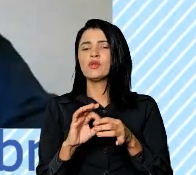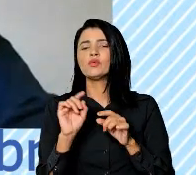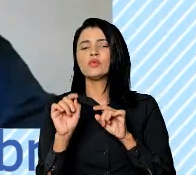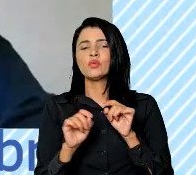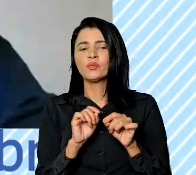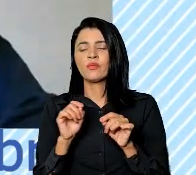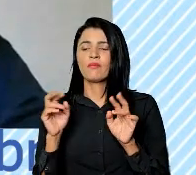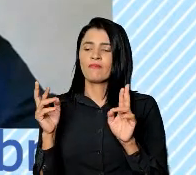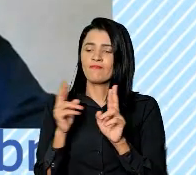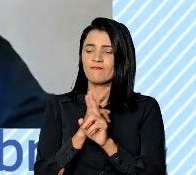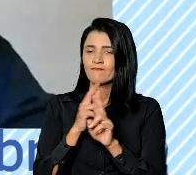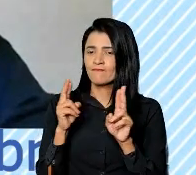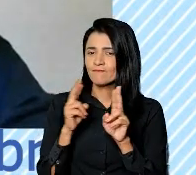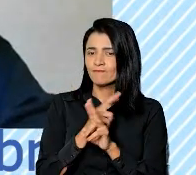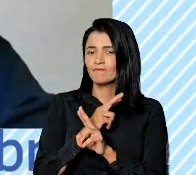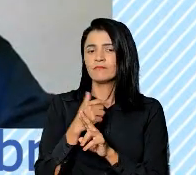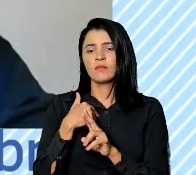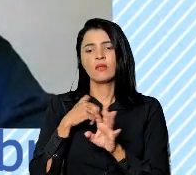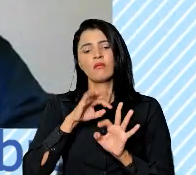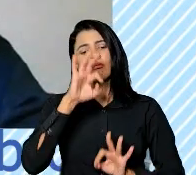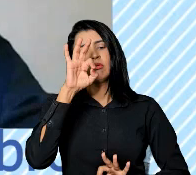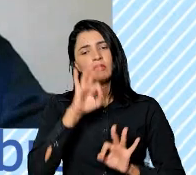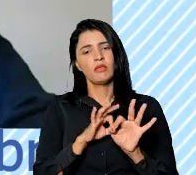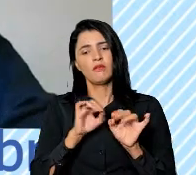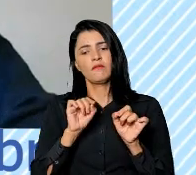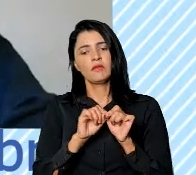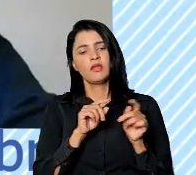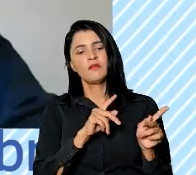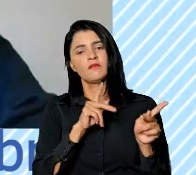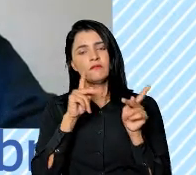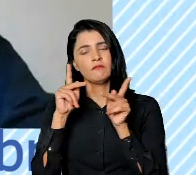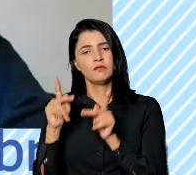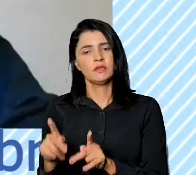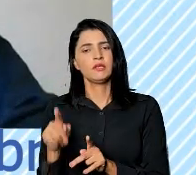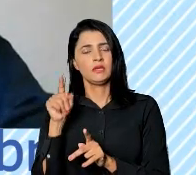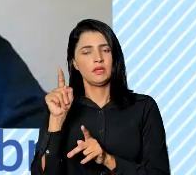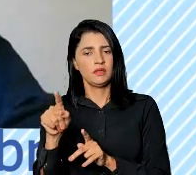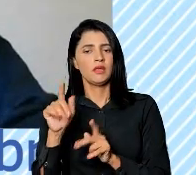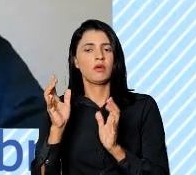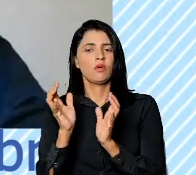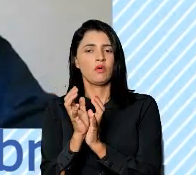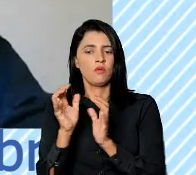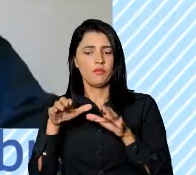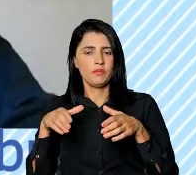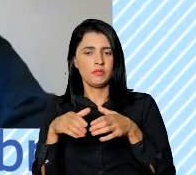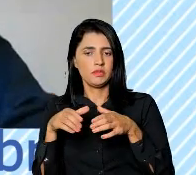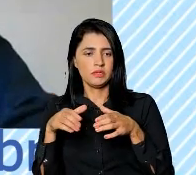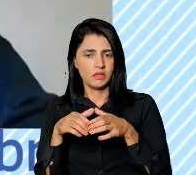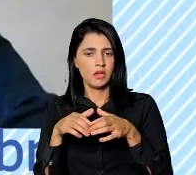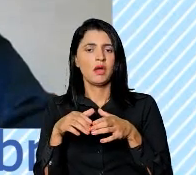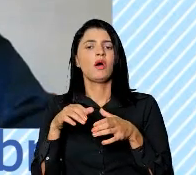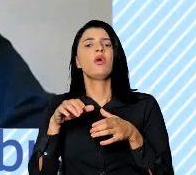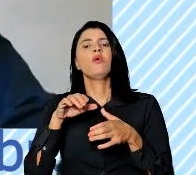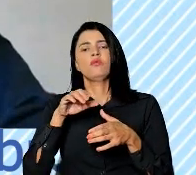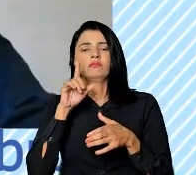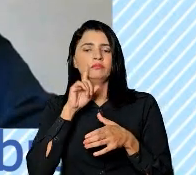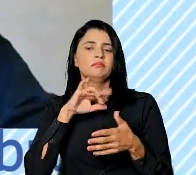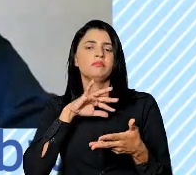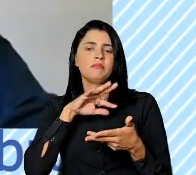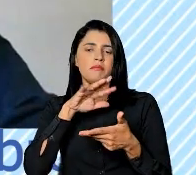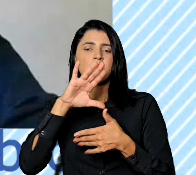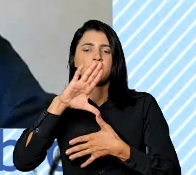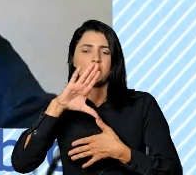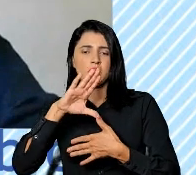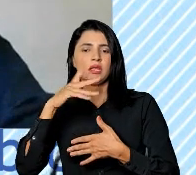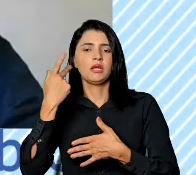relações internacionais, eu me organizei para fazer uma visita à Comissão Interamericana de Mulheres da OEA, em Washington, D.C., isso